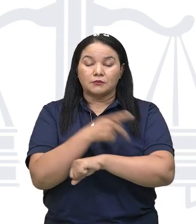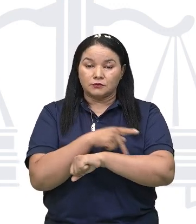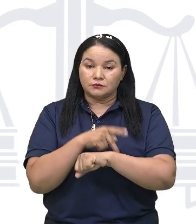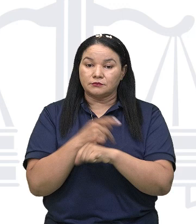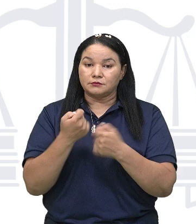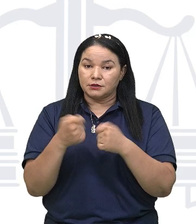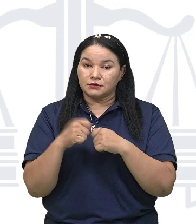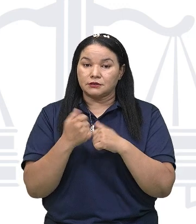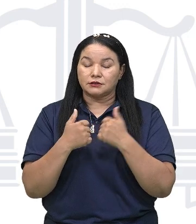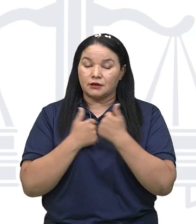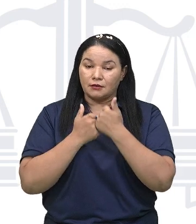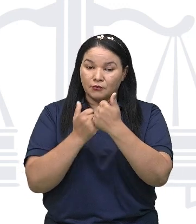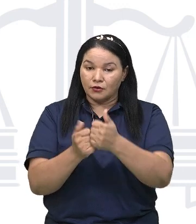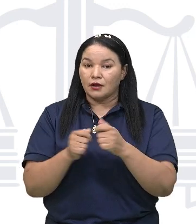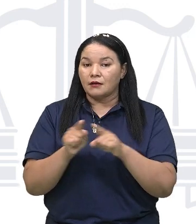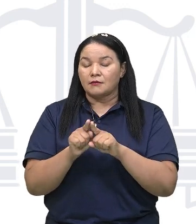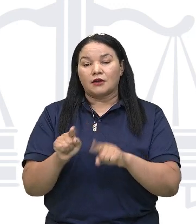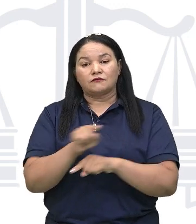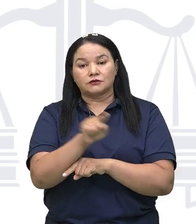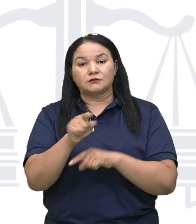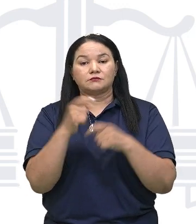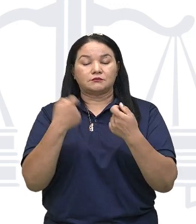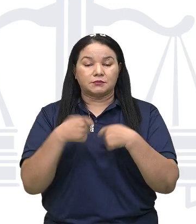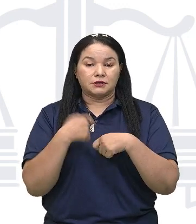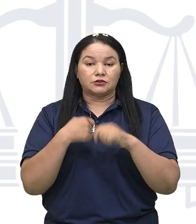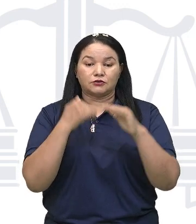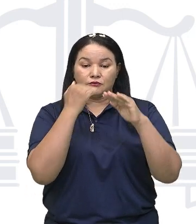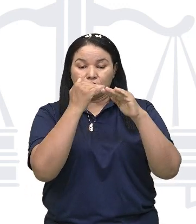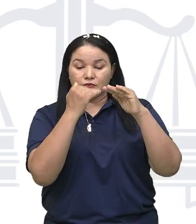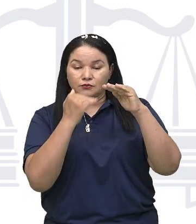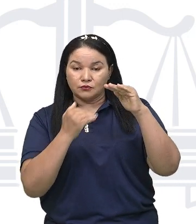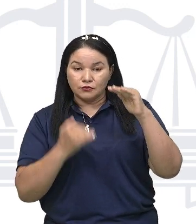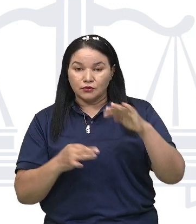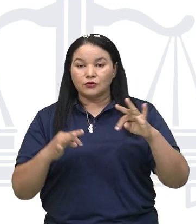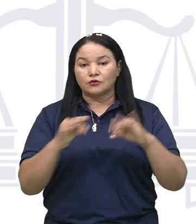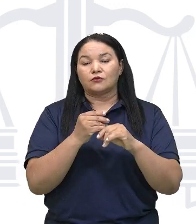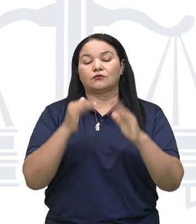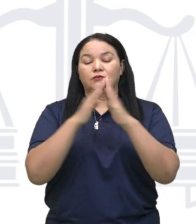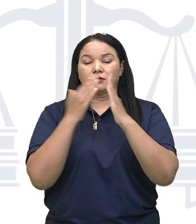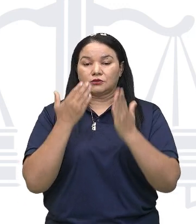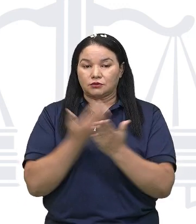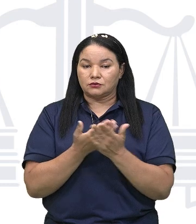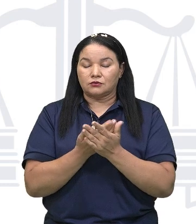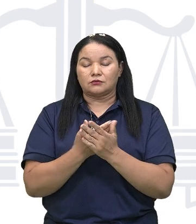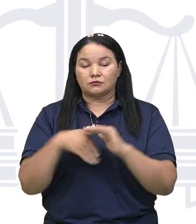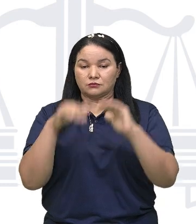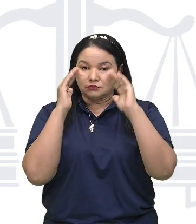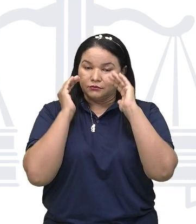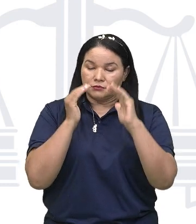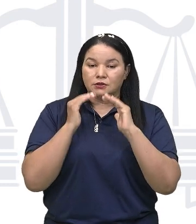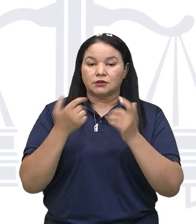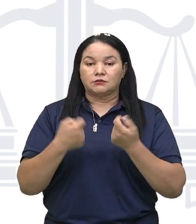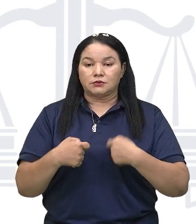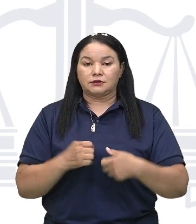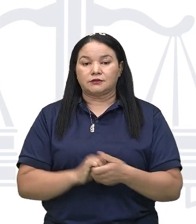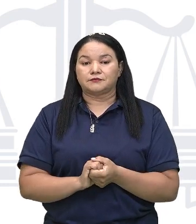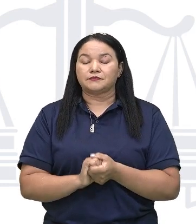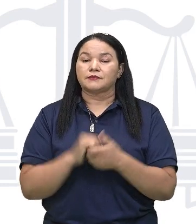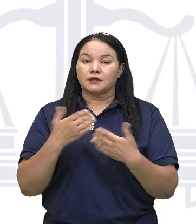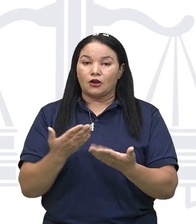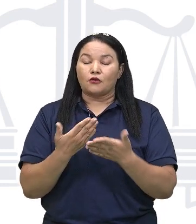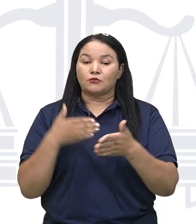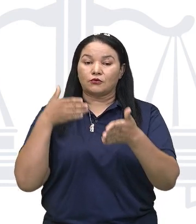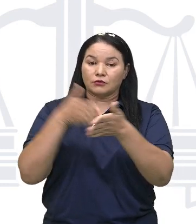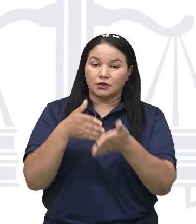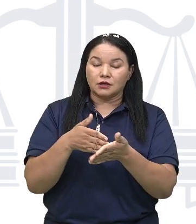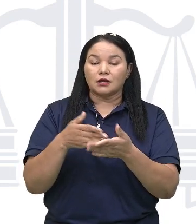hierarquia, porque vocês têm que estar sempre em contato aí com a escola sede de vocês, tá bom? Então, bloqueio, desbloqueio,